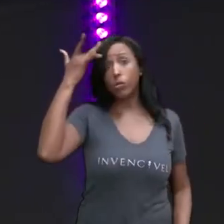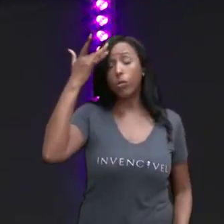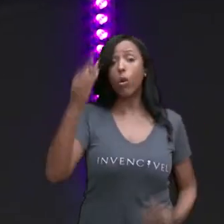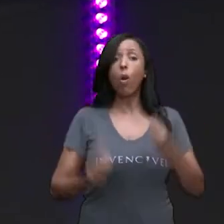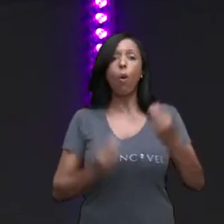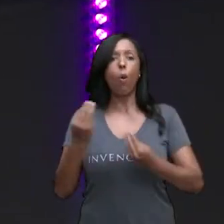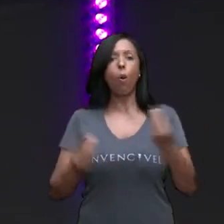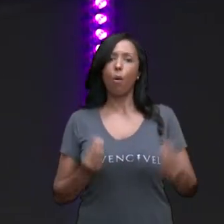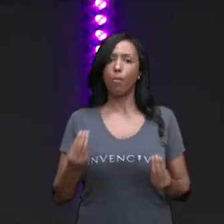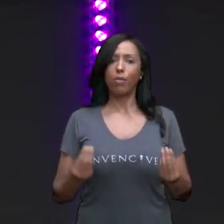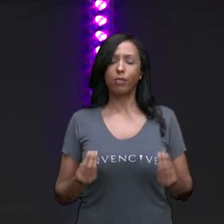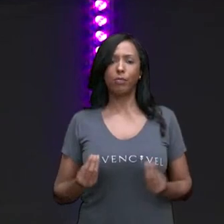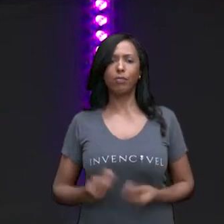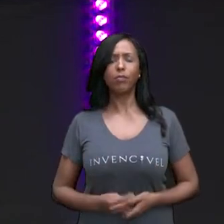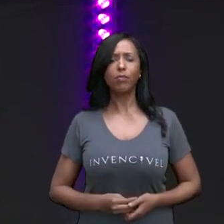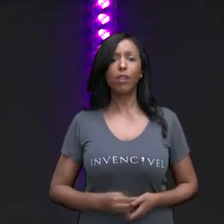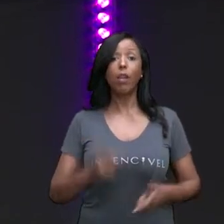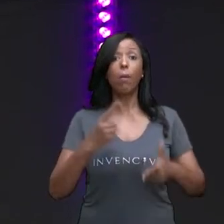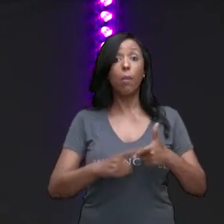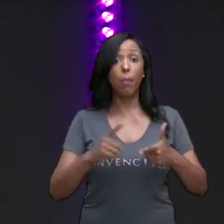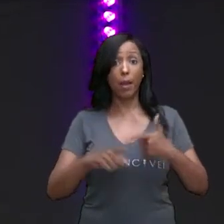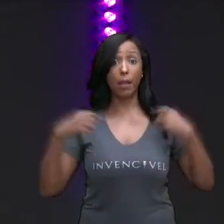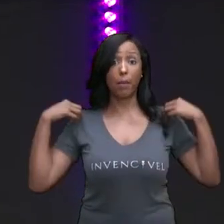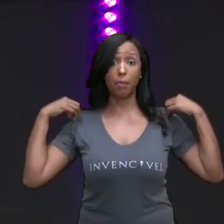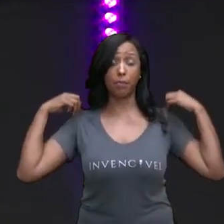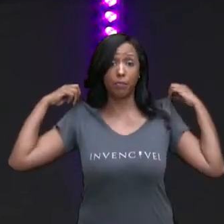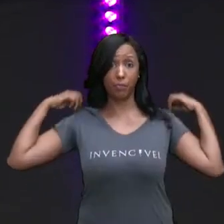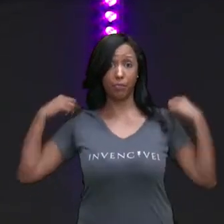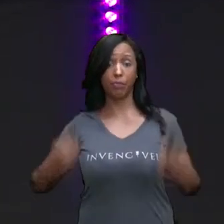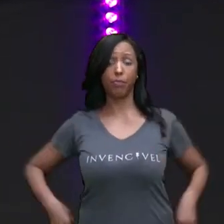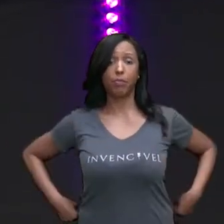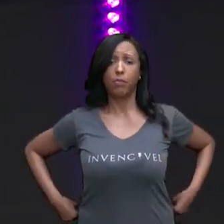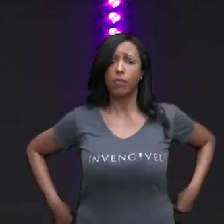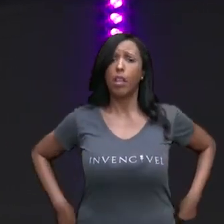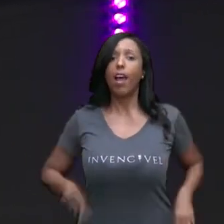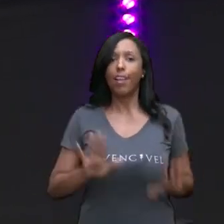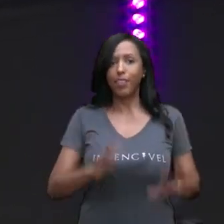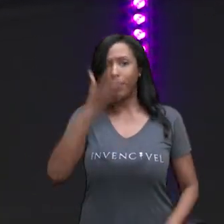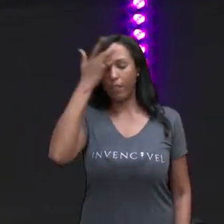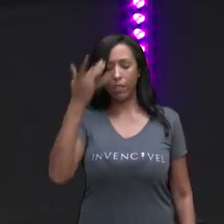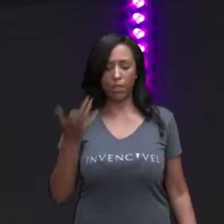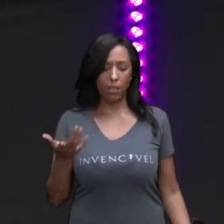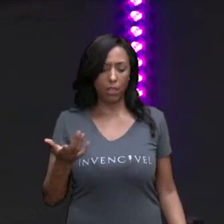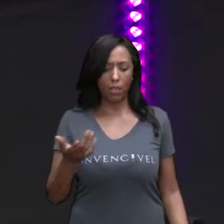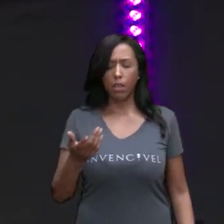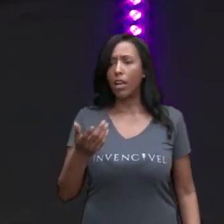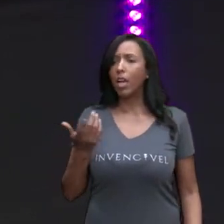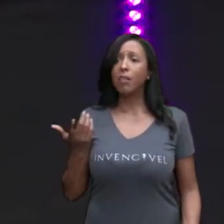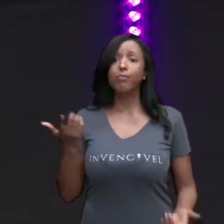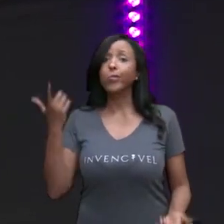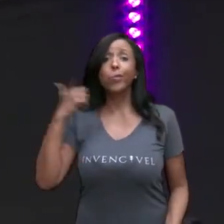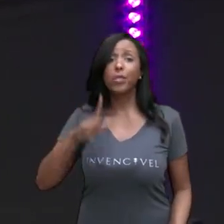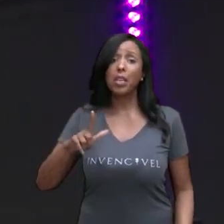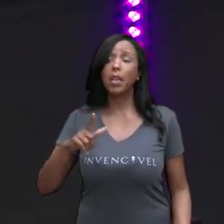função de algumas coisas. E o problema é que a gente fala, não está funcionando. Ah, tem que ser desse jeito, tem que